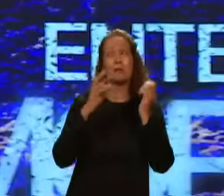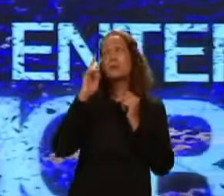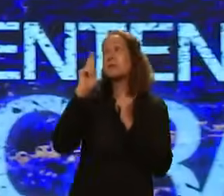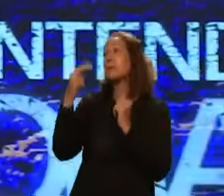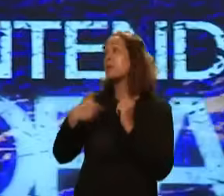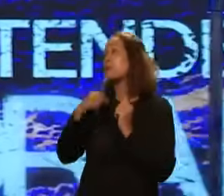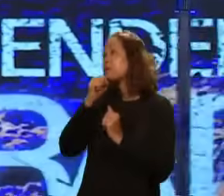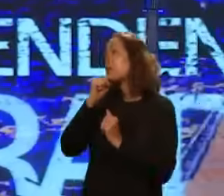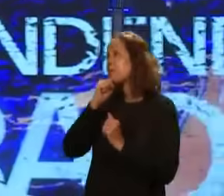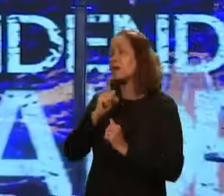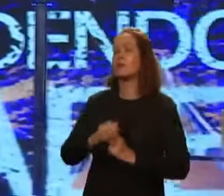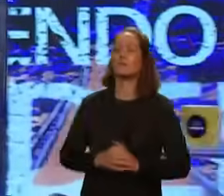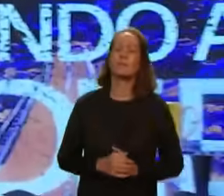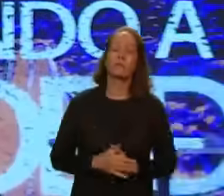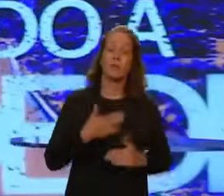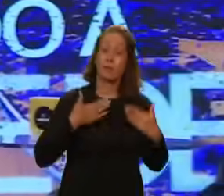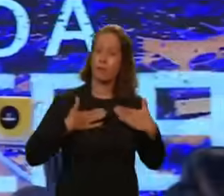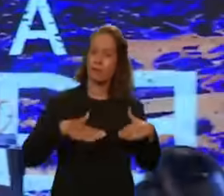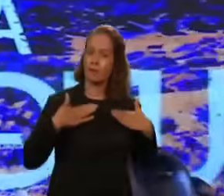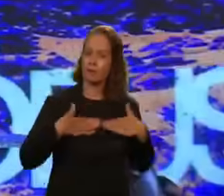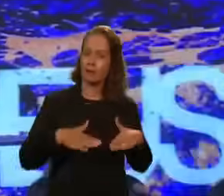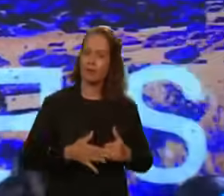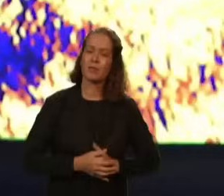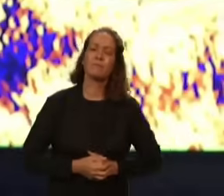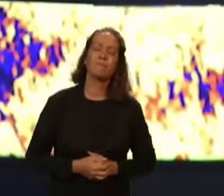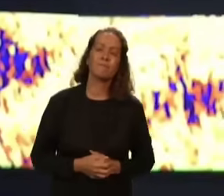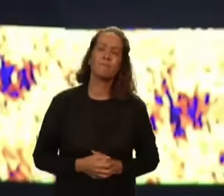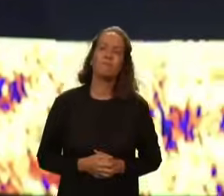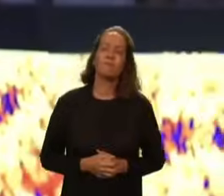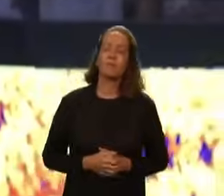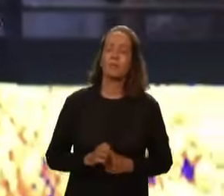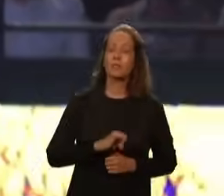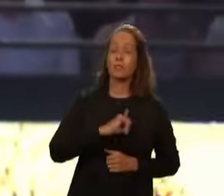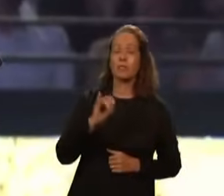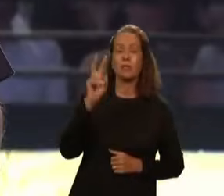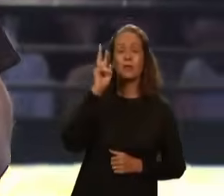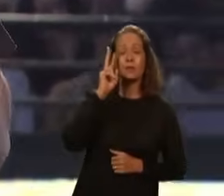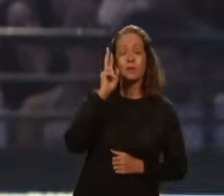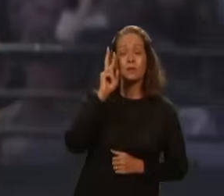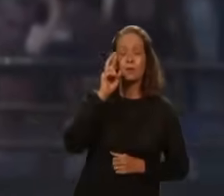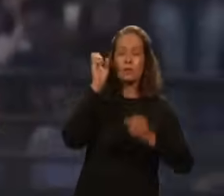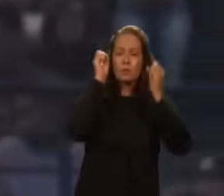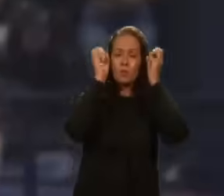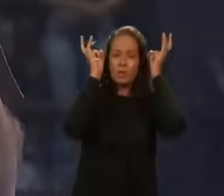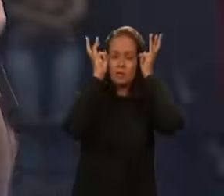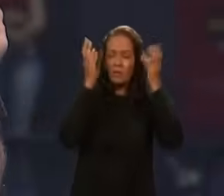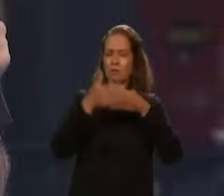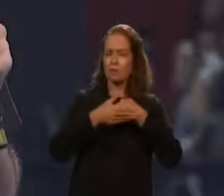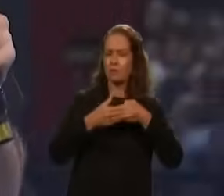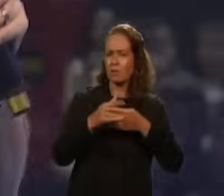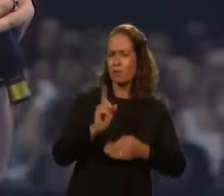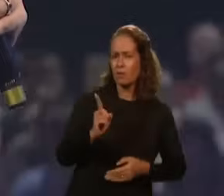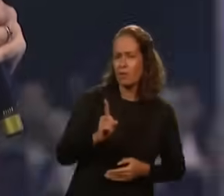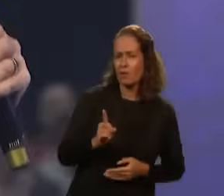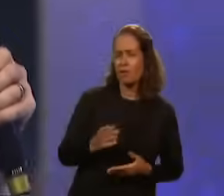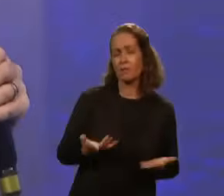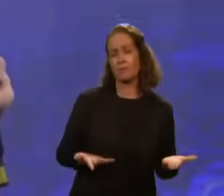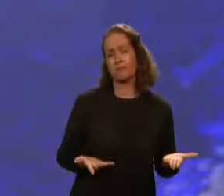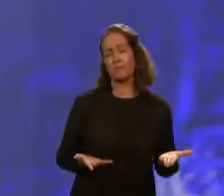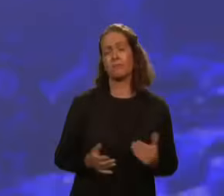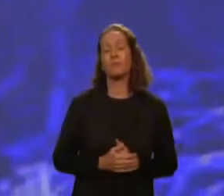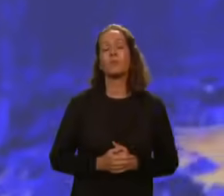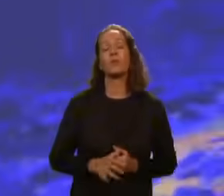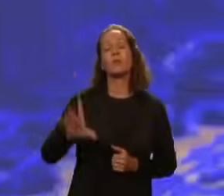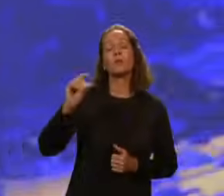velho. Calma. Gente, se a história de Moisés não te consola, nada mais te consola. Deus começou